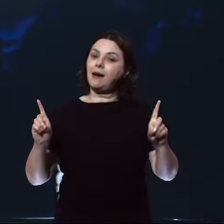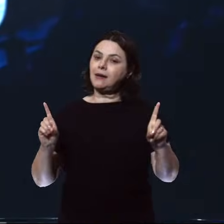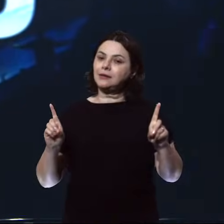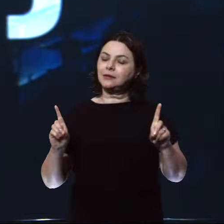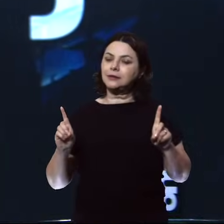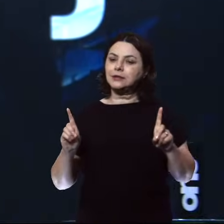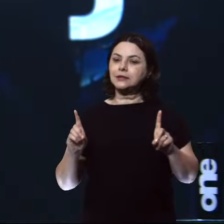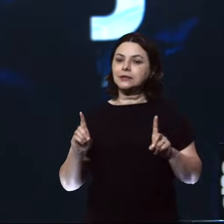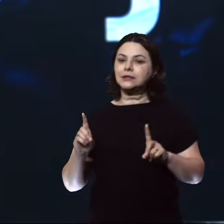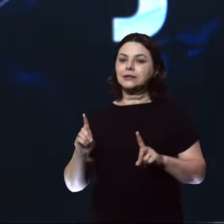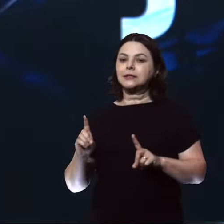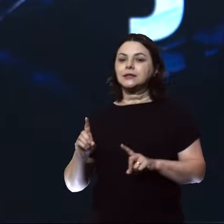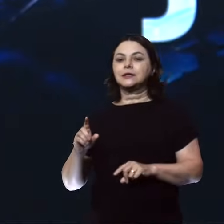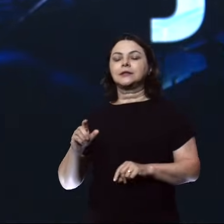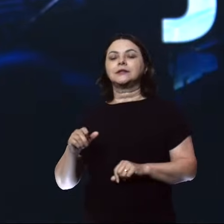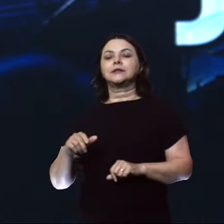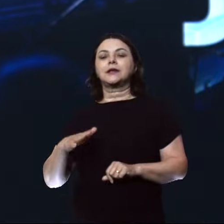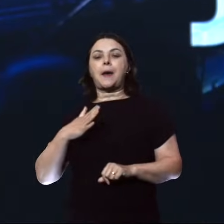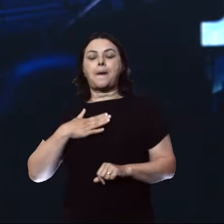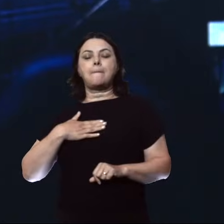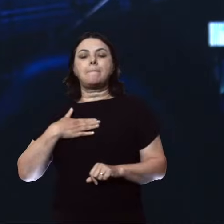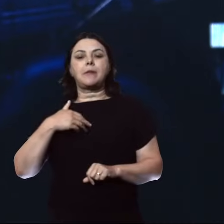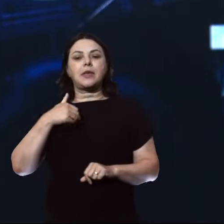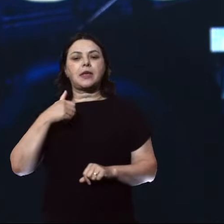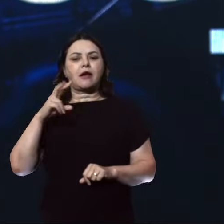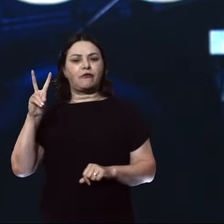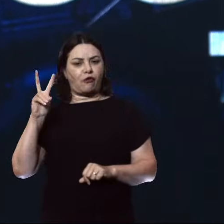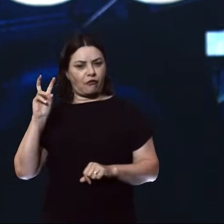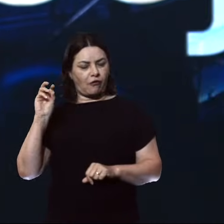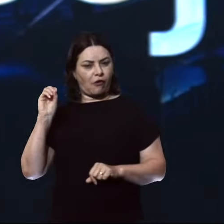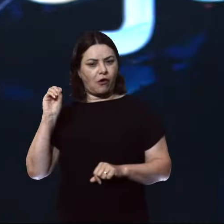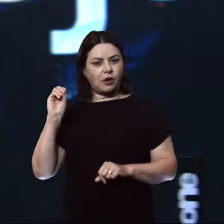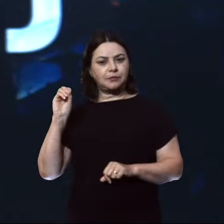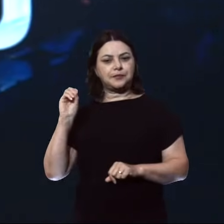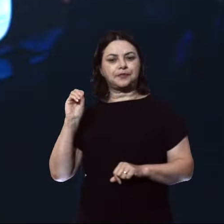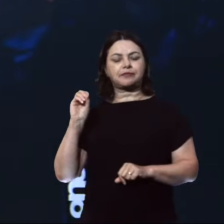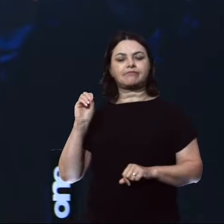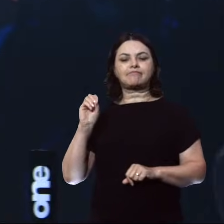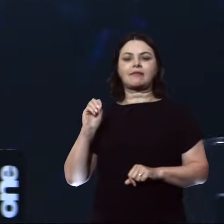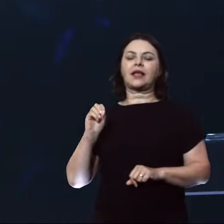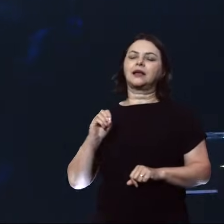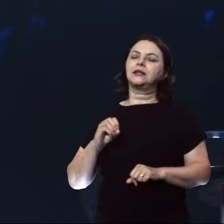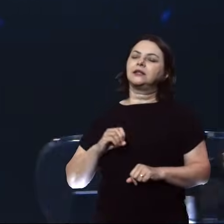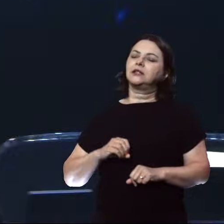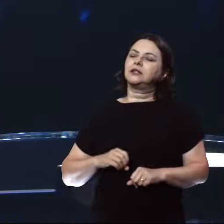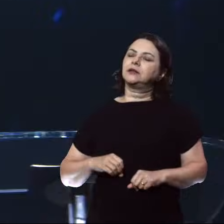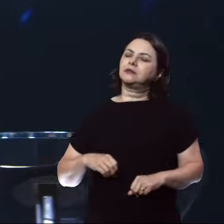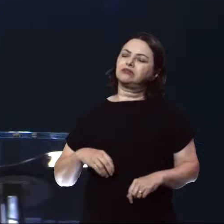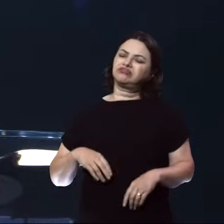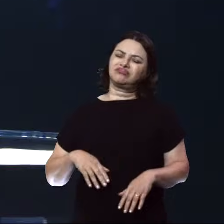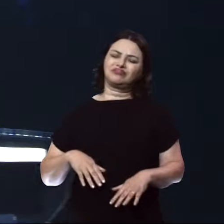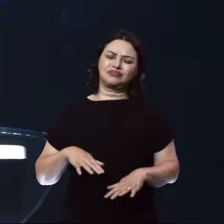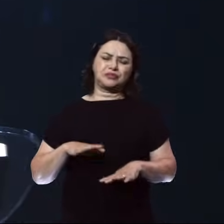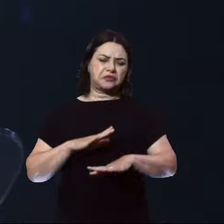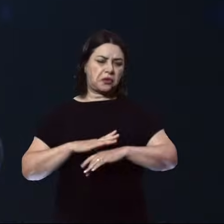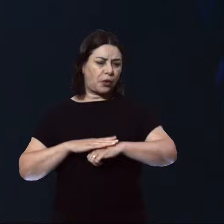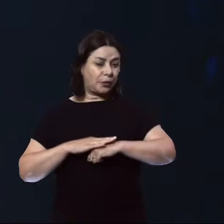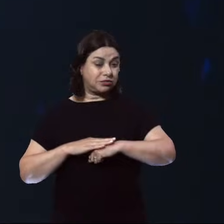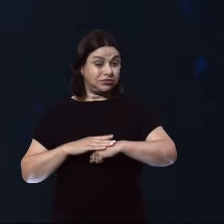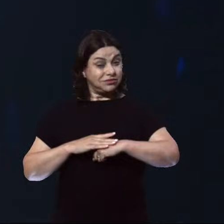idosa já, foi buscar ela em Ponta Grossa para passar o Natal, passar o Ano Novo. E ela começou a passar mal. Essa senhora começou a passar